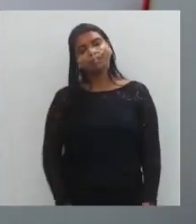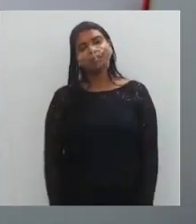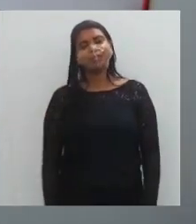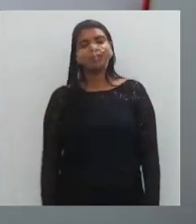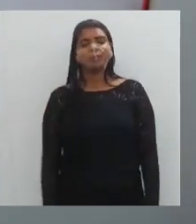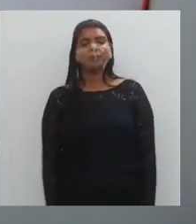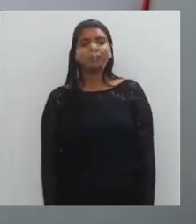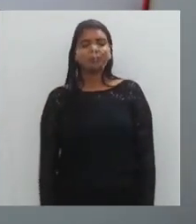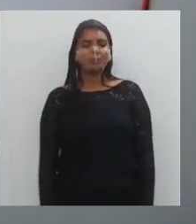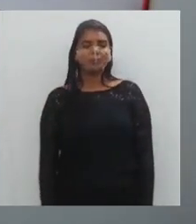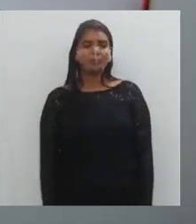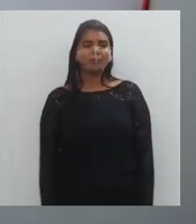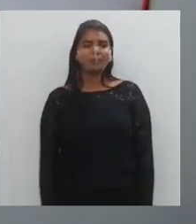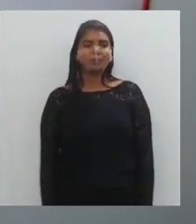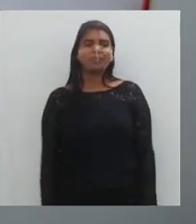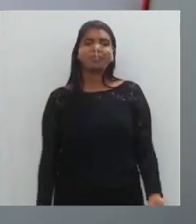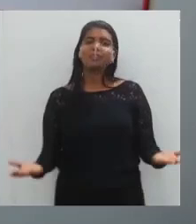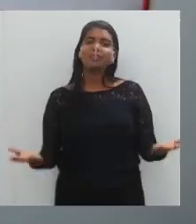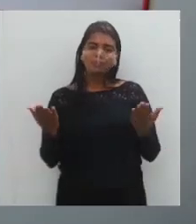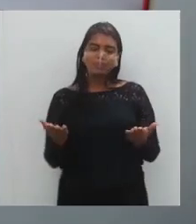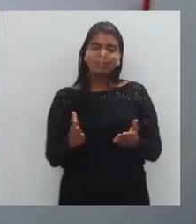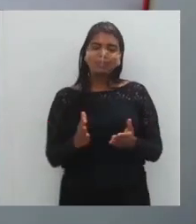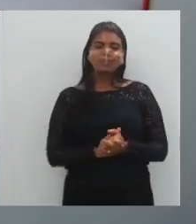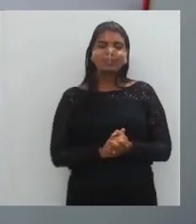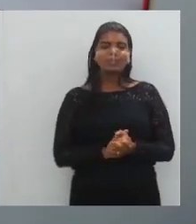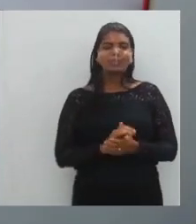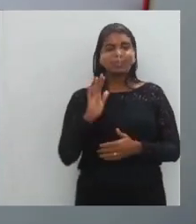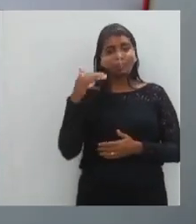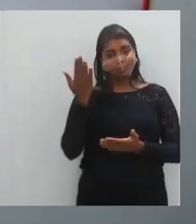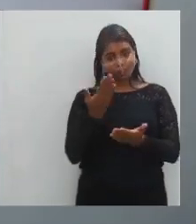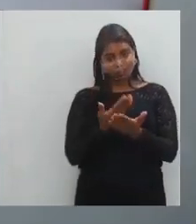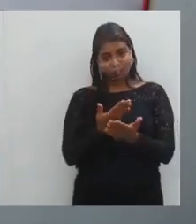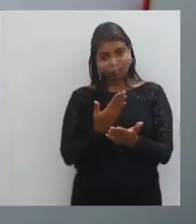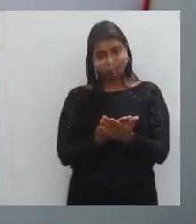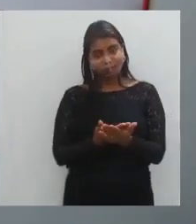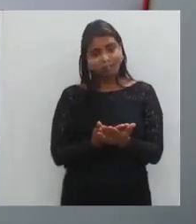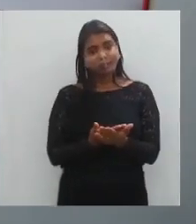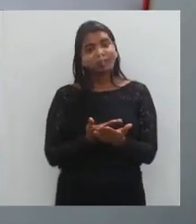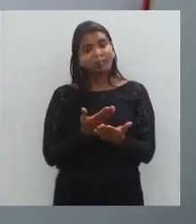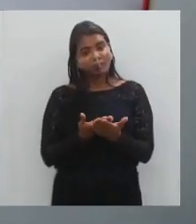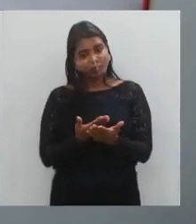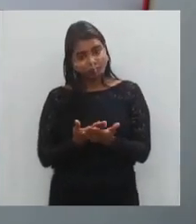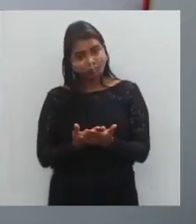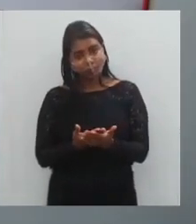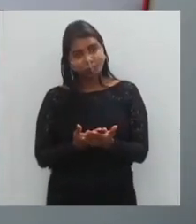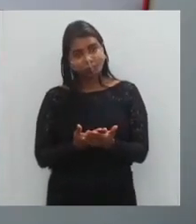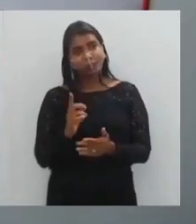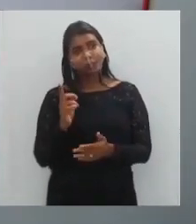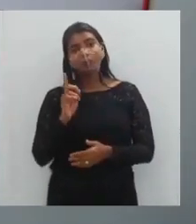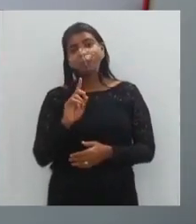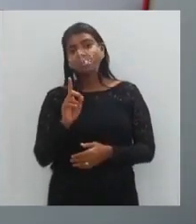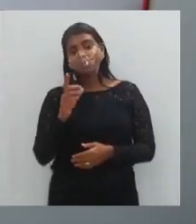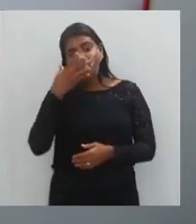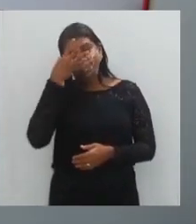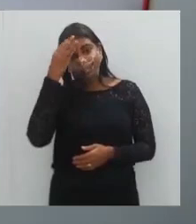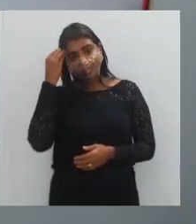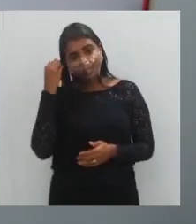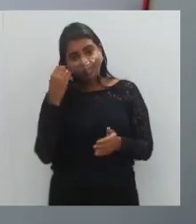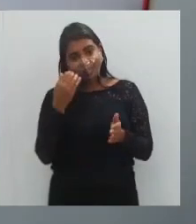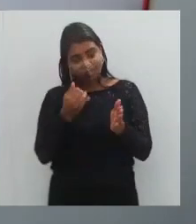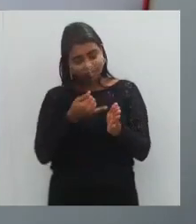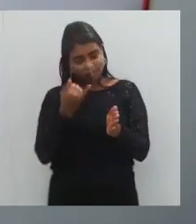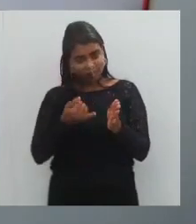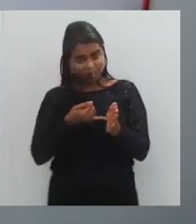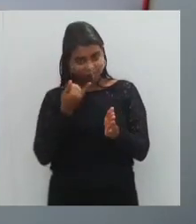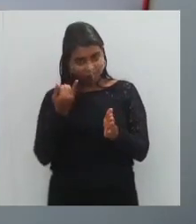certo, gente? Então, nós vamos ficar por aqui. Até a próxima. Continue estudando. Não se esqueça de se